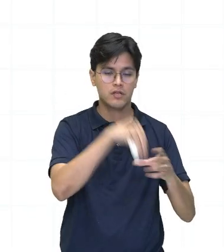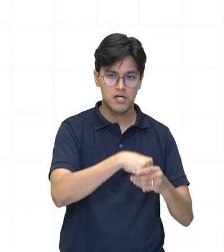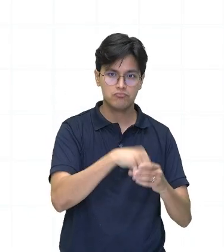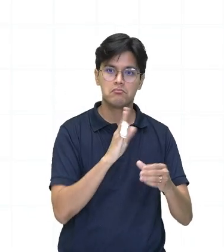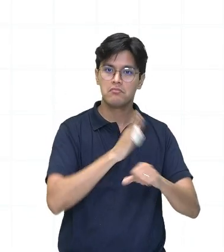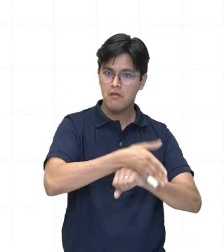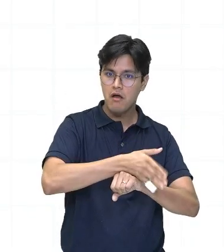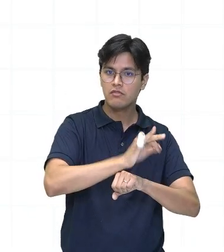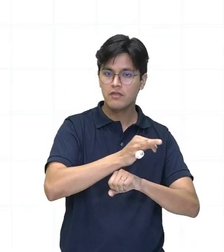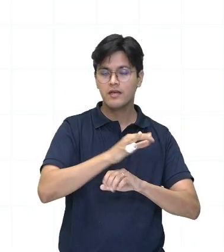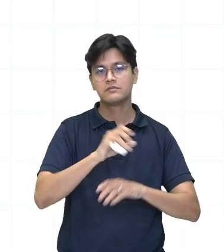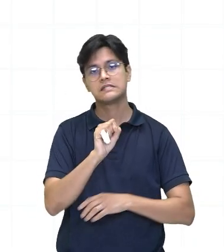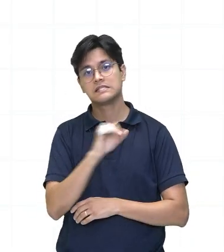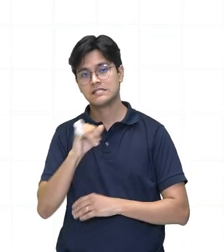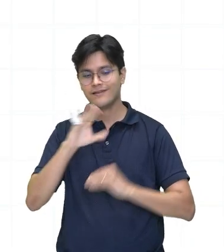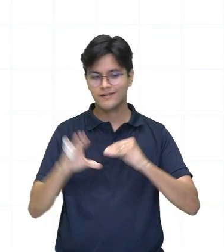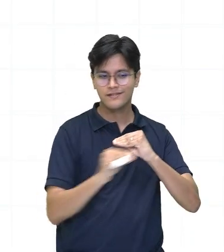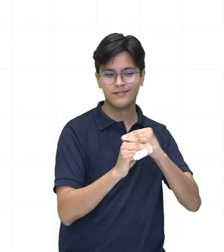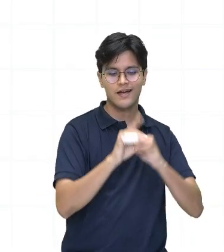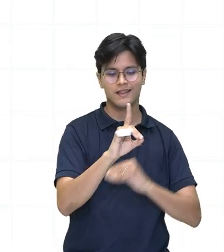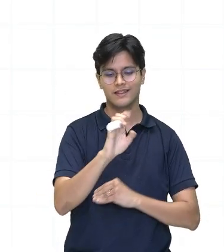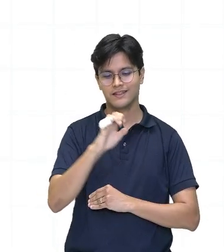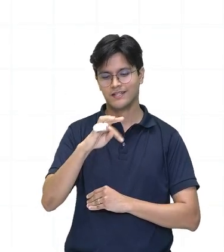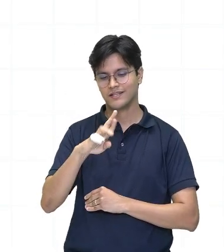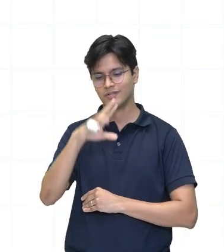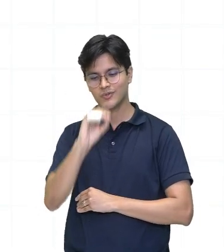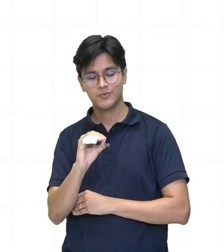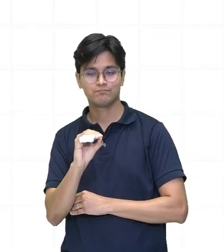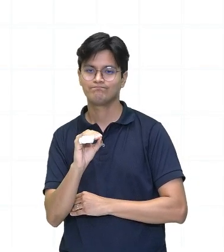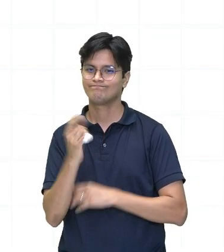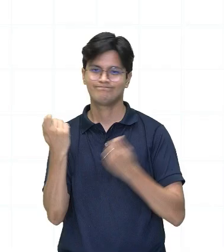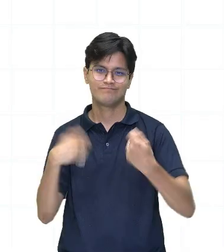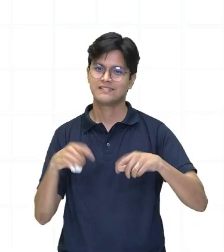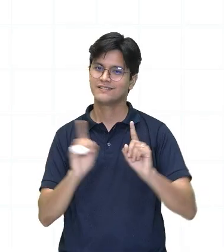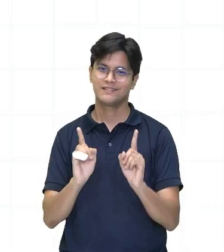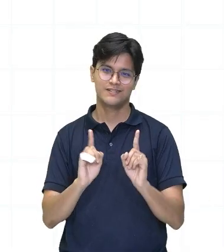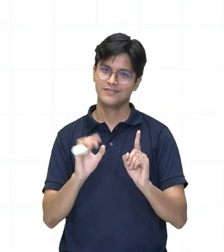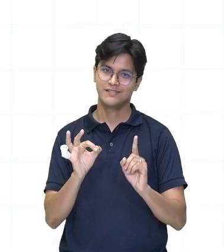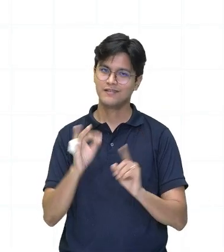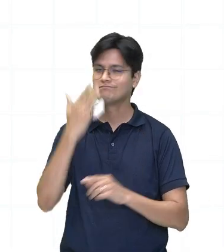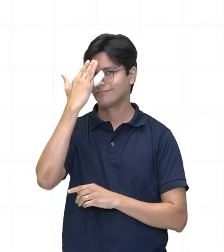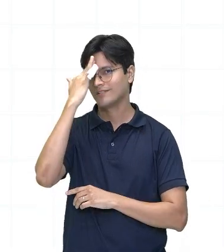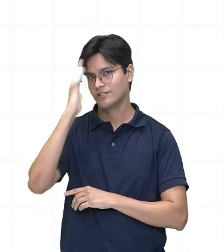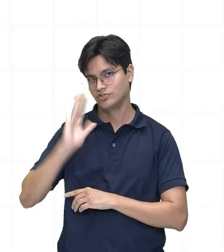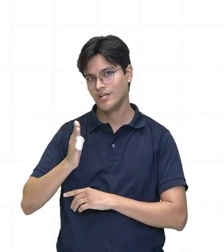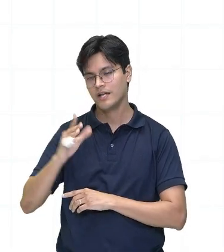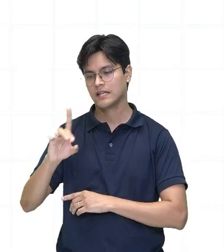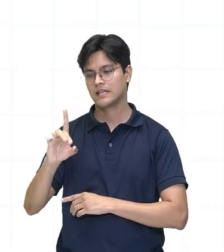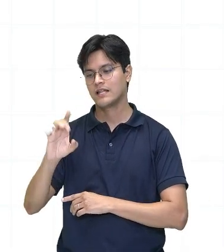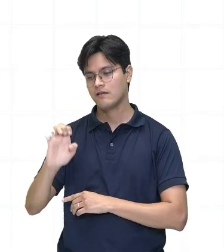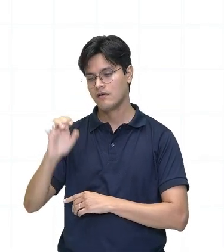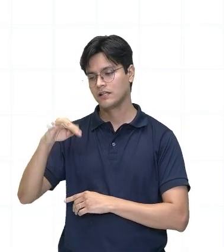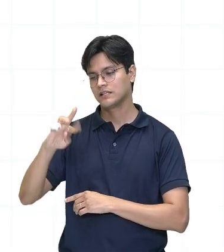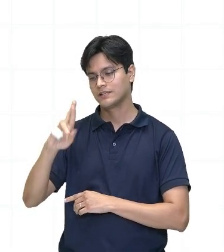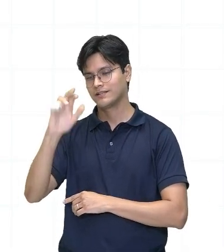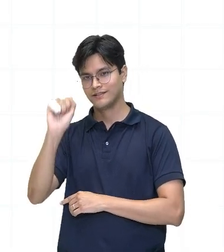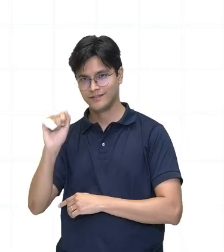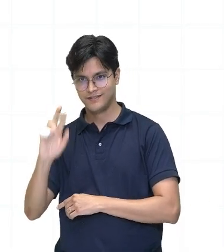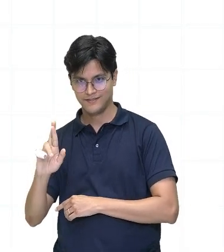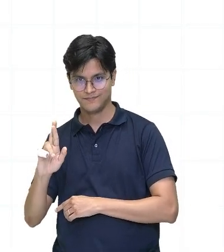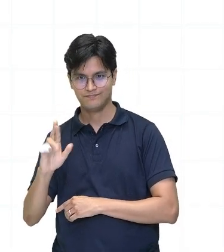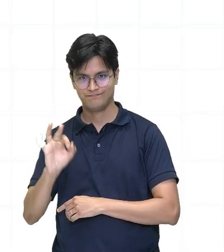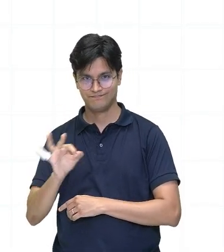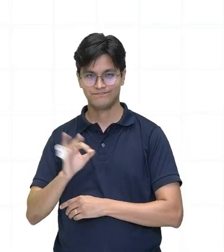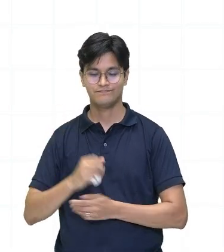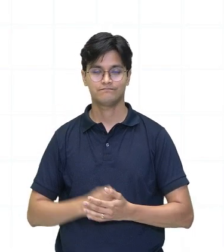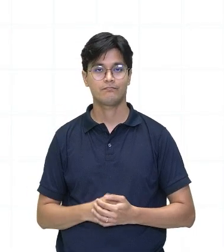desnecessária. Porque o entrar já está dizendo que tem que ser para onde? Para dentro. Então, esse dentro aí tinha que sumir.